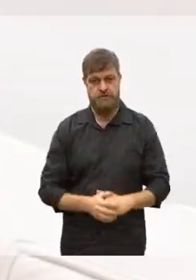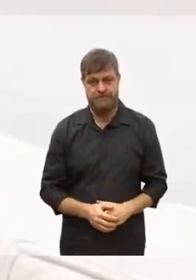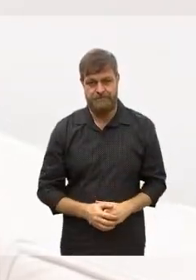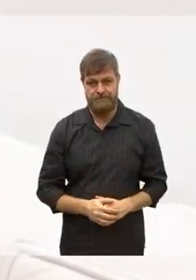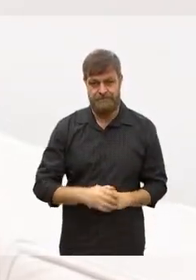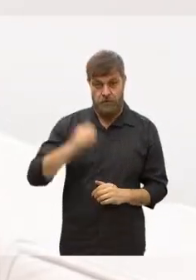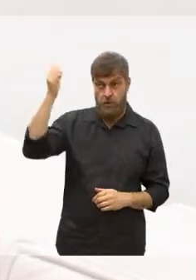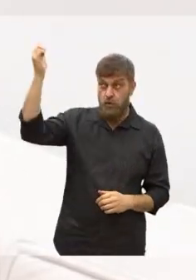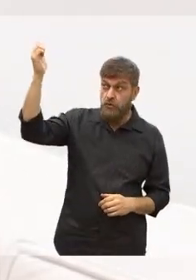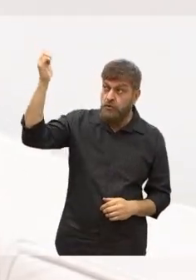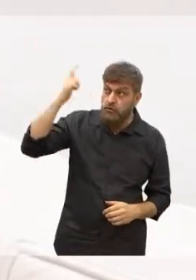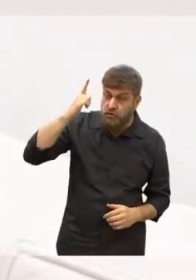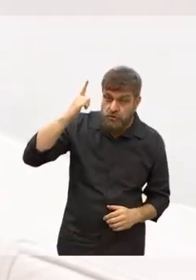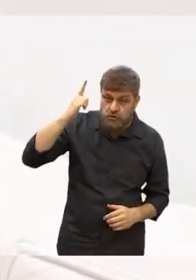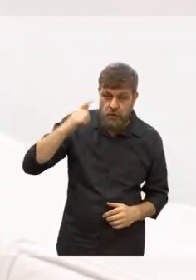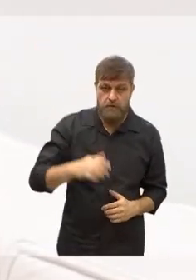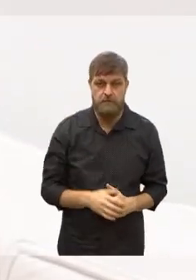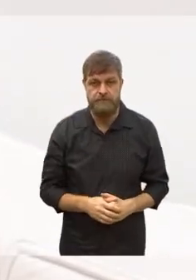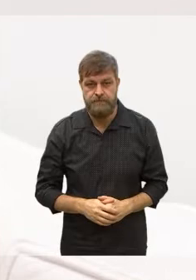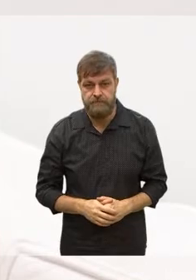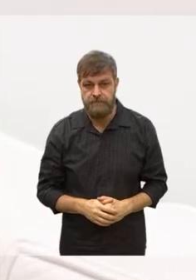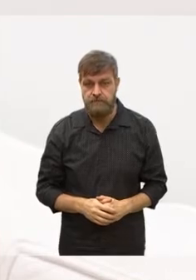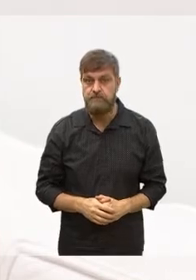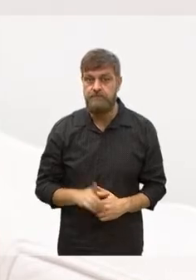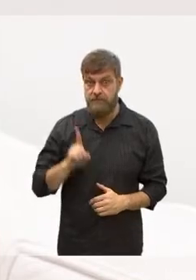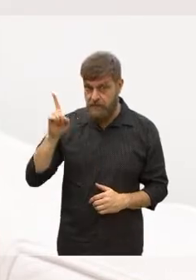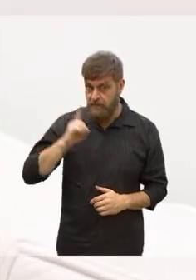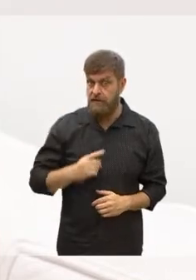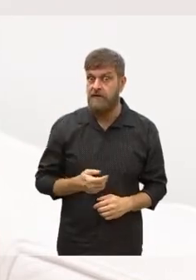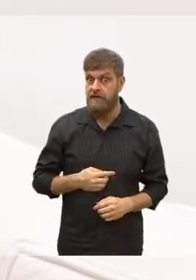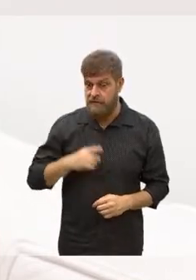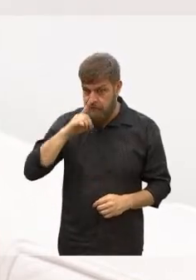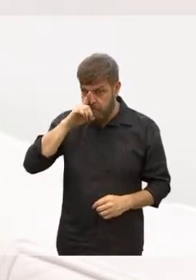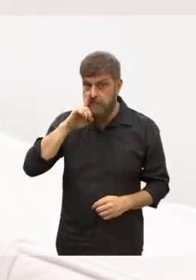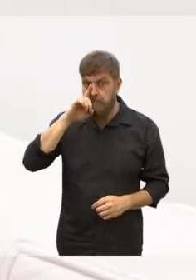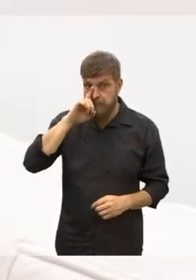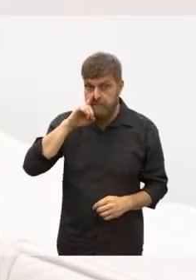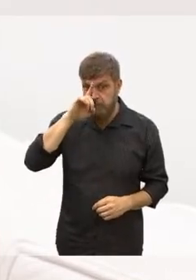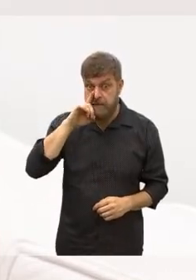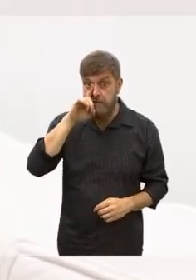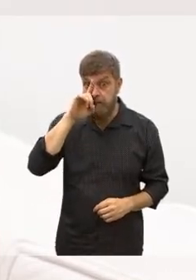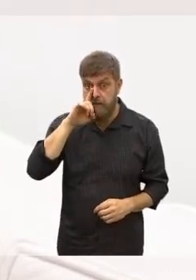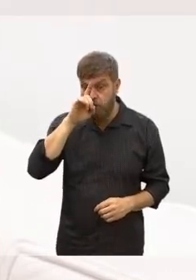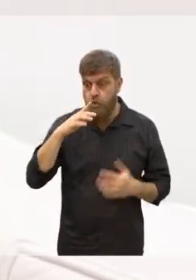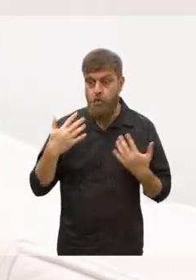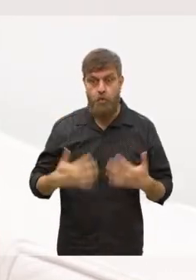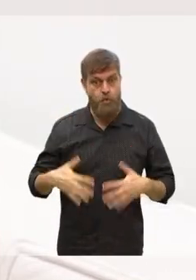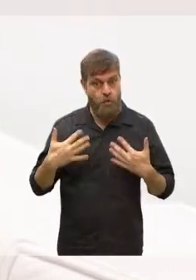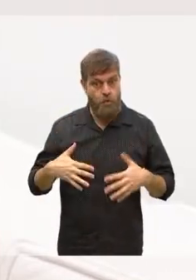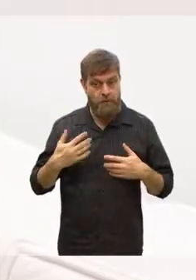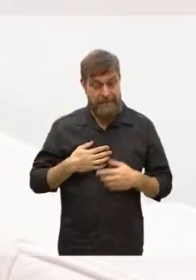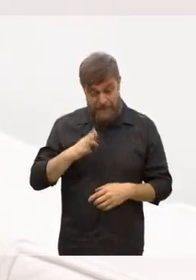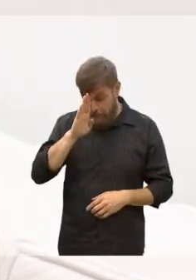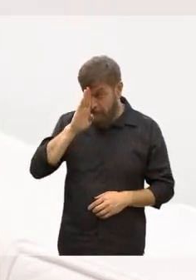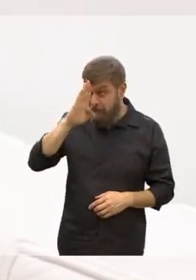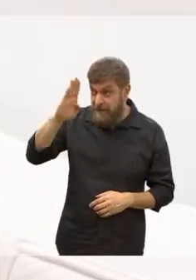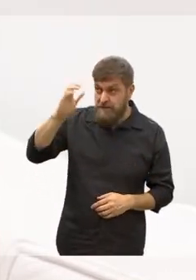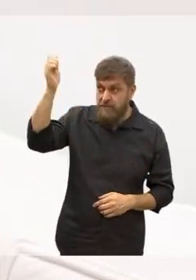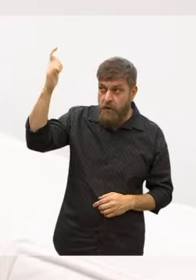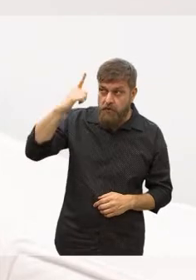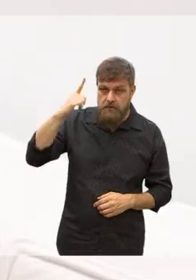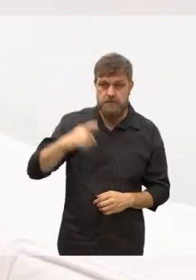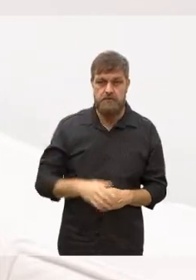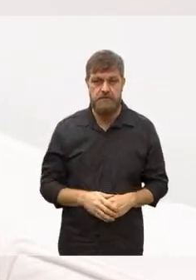luz solar, ela é o vilãozão mesmo, né? Ela é o foco principal. Mas